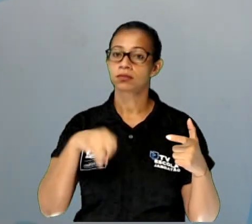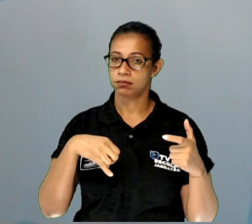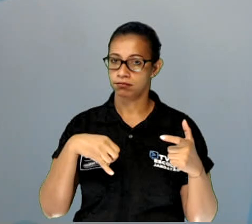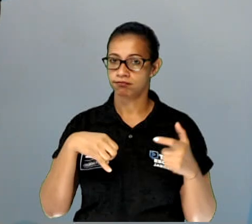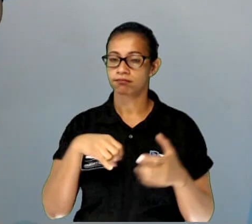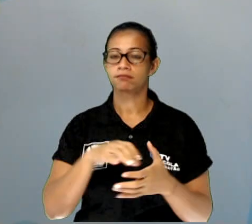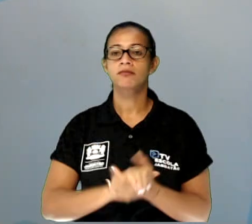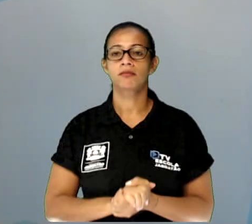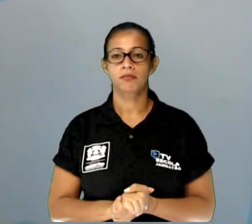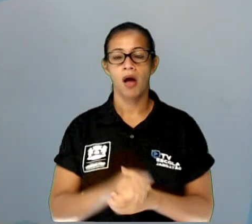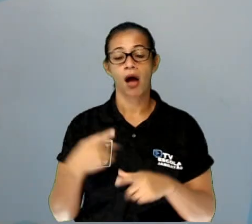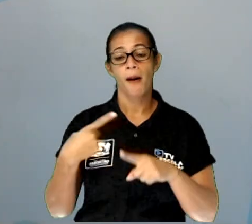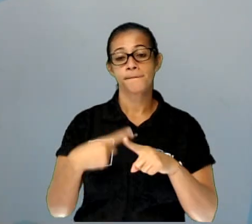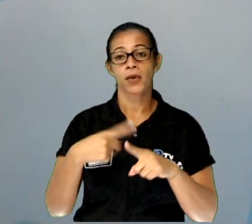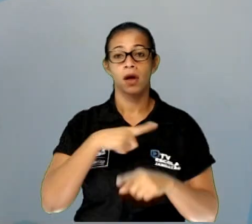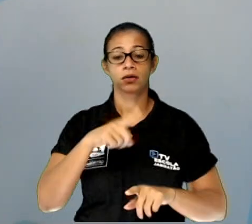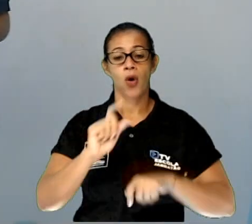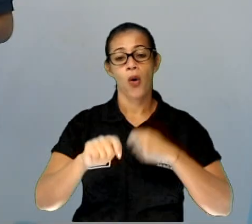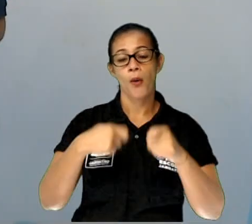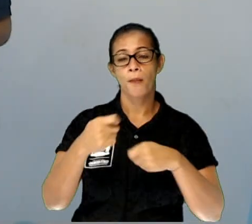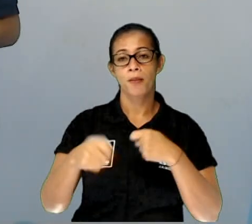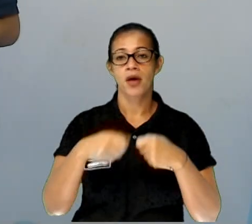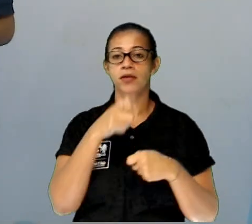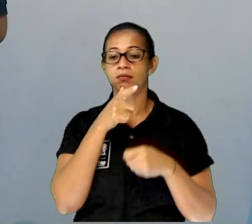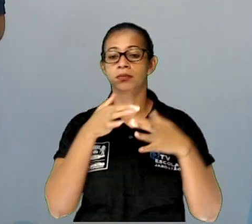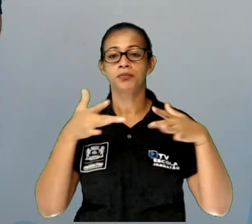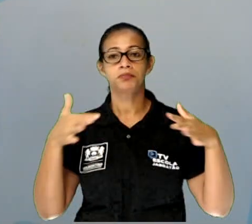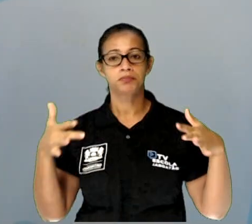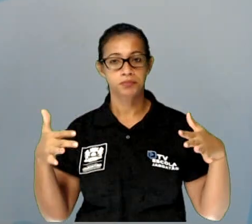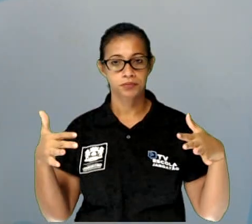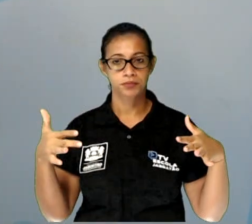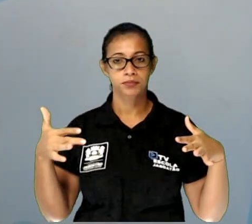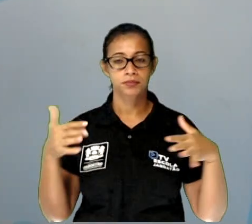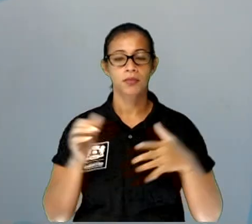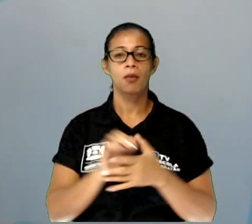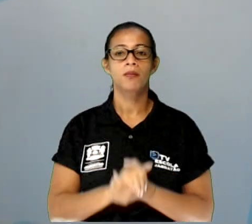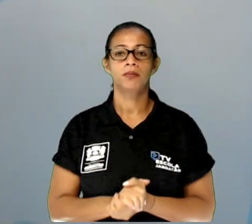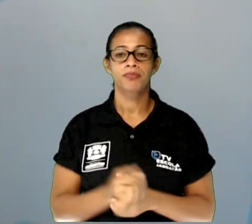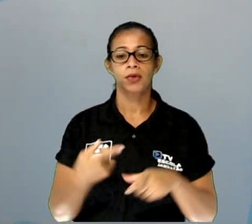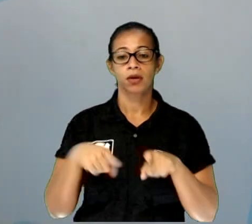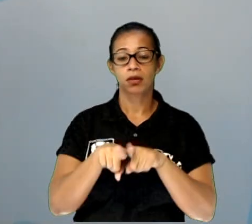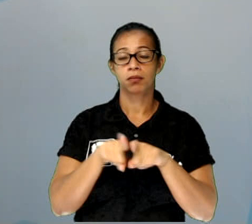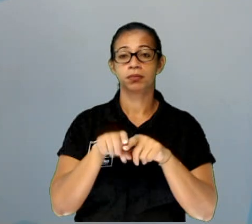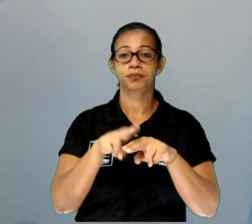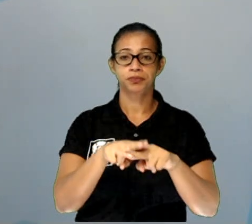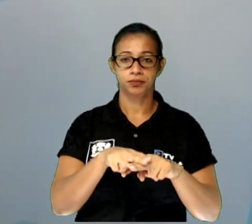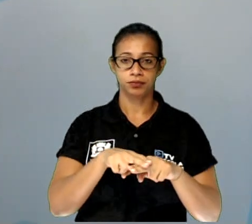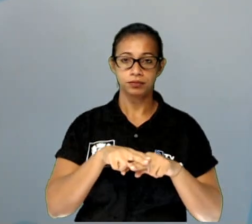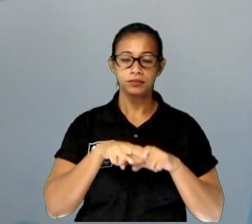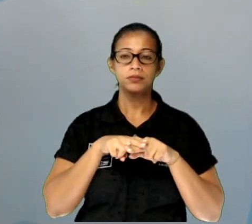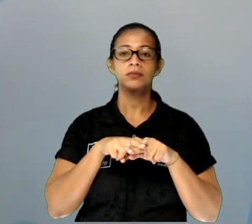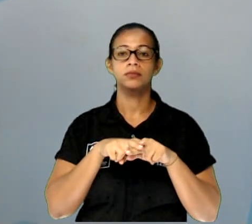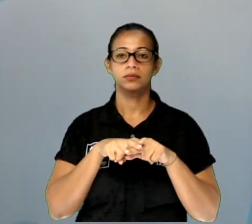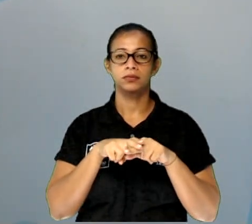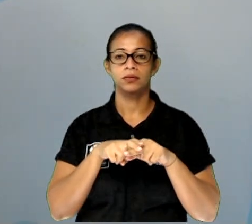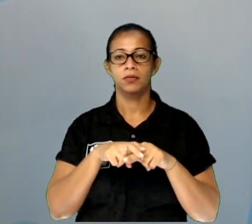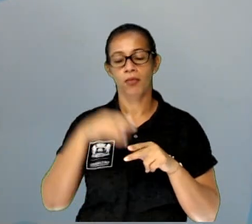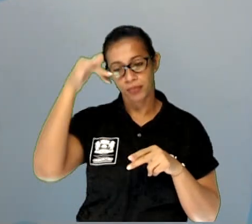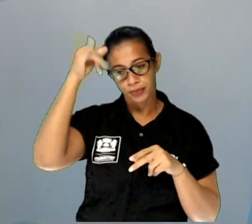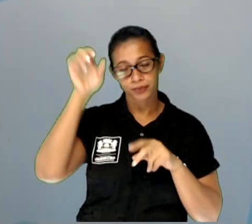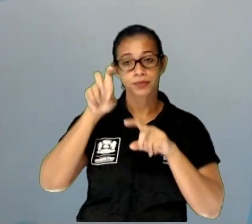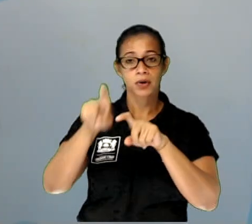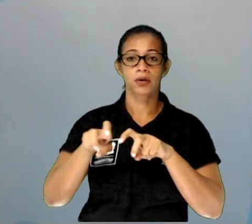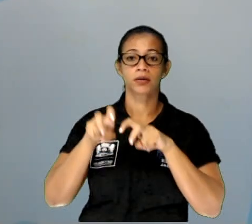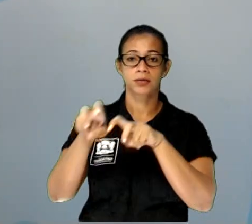Por quê? Porque eles tinham um comércio marítimo muito forte, por causa da agricultura também, que dava esse suporte ali, que